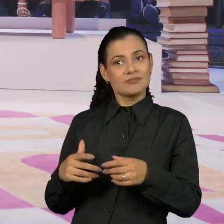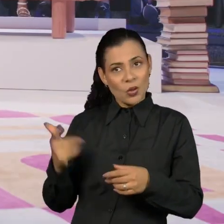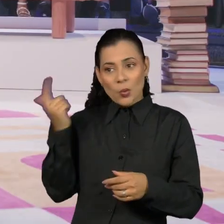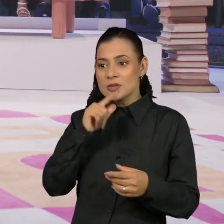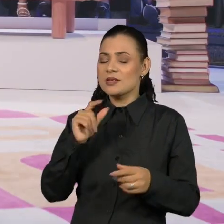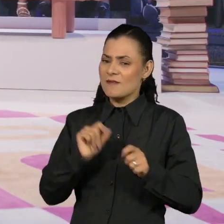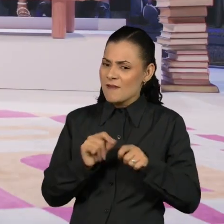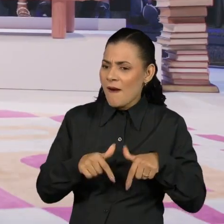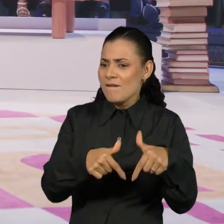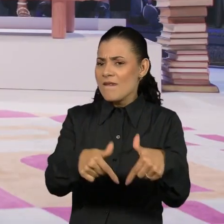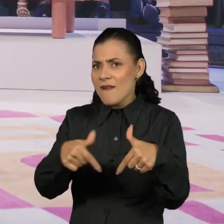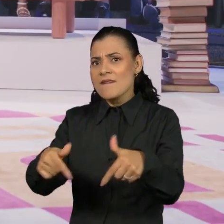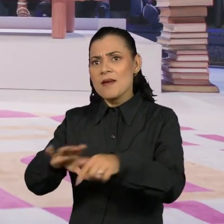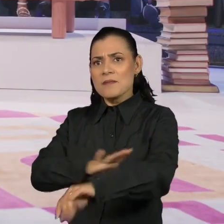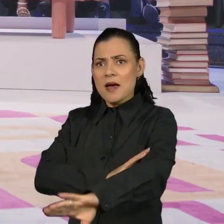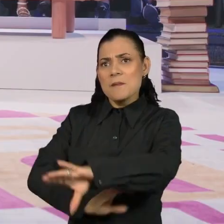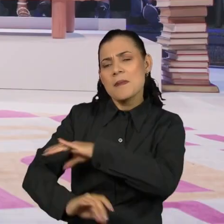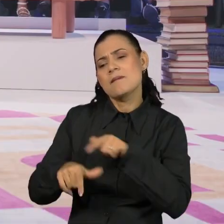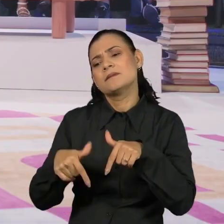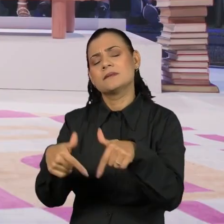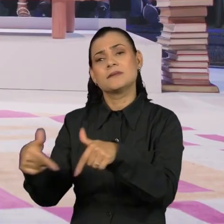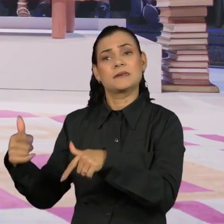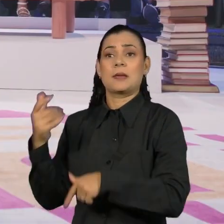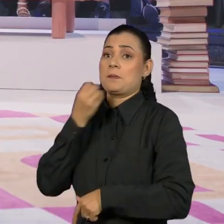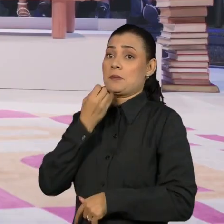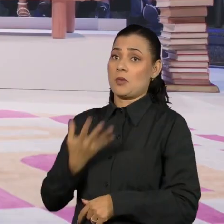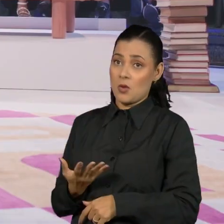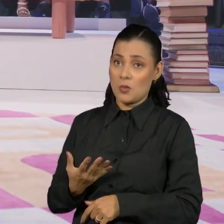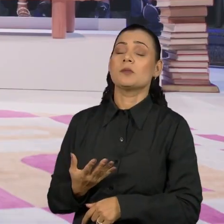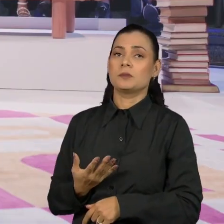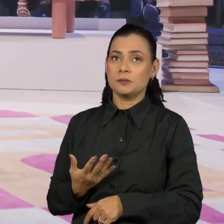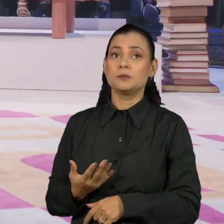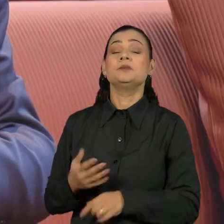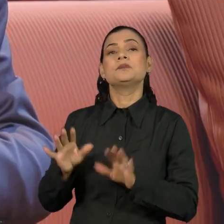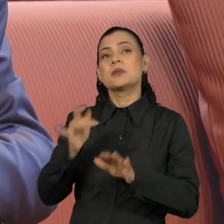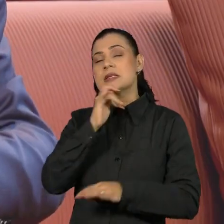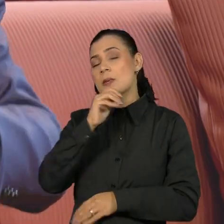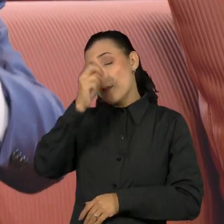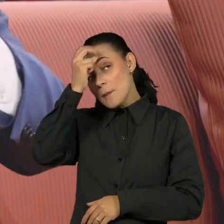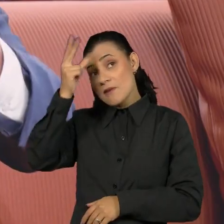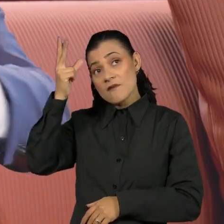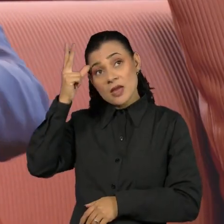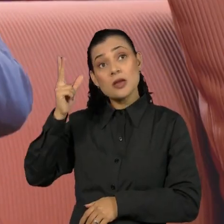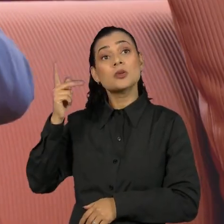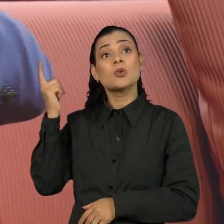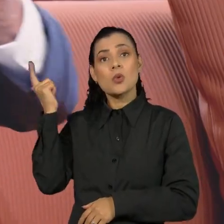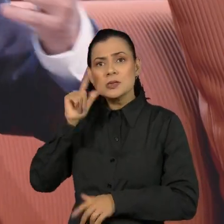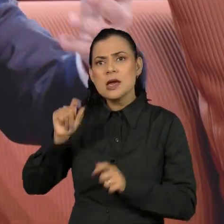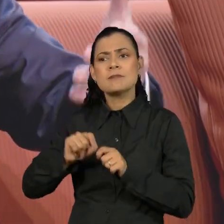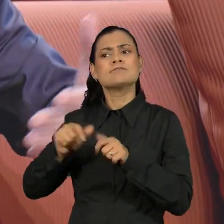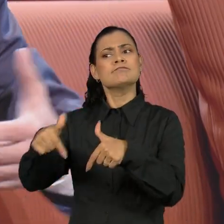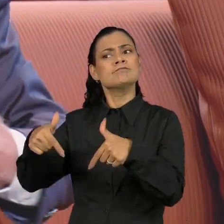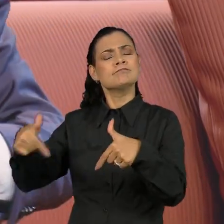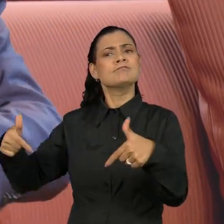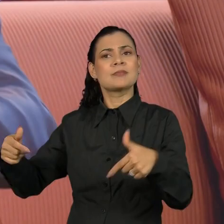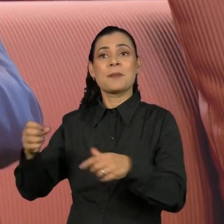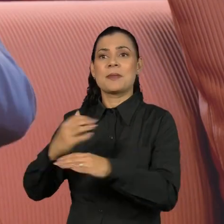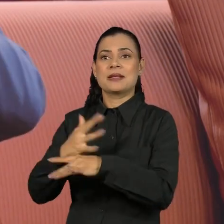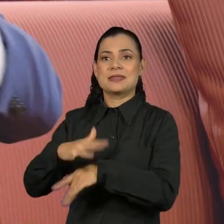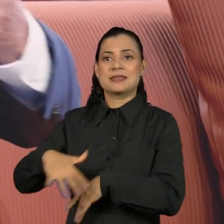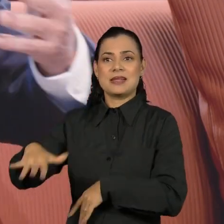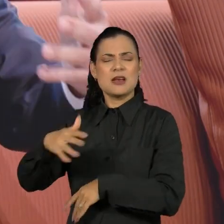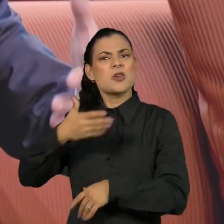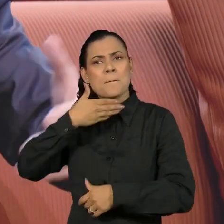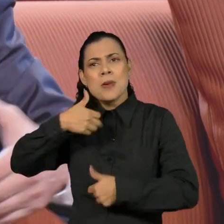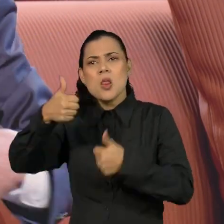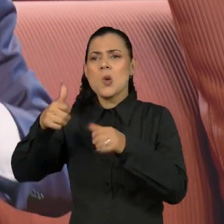ele é mais duro, mas ele realiza mais. Um prefeito, você pode fazer muito pela sua cidade,